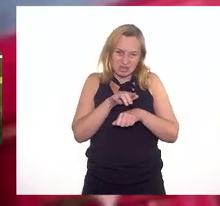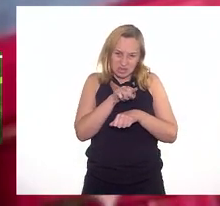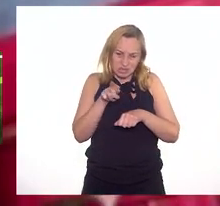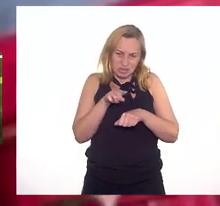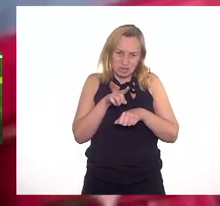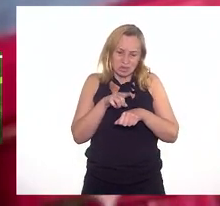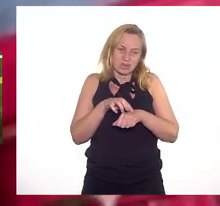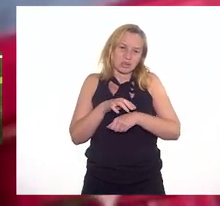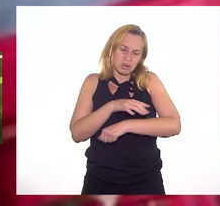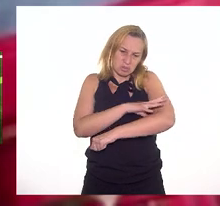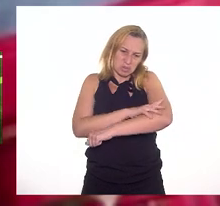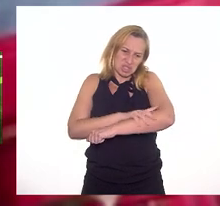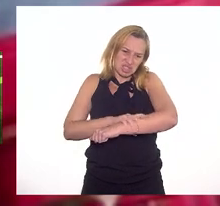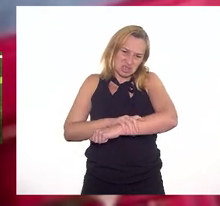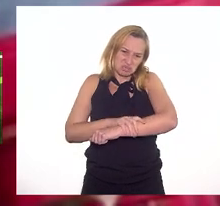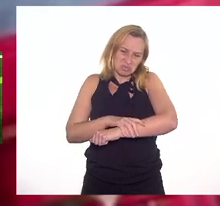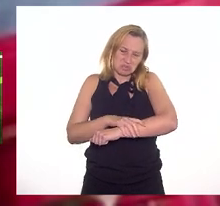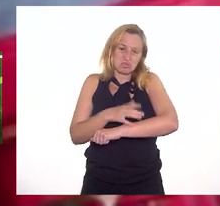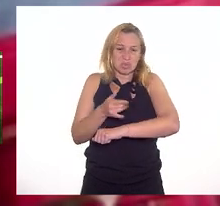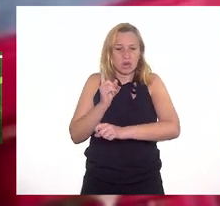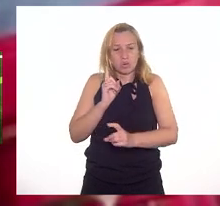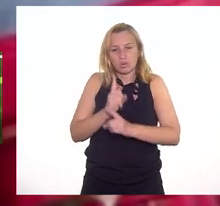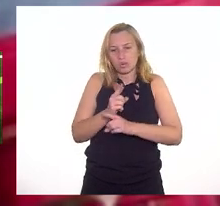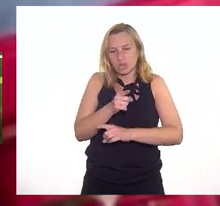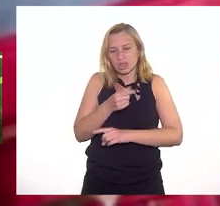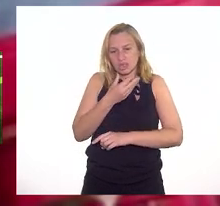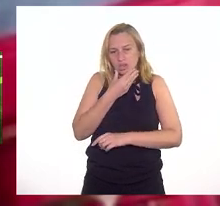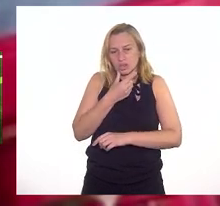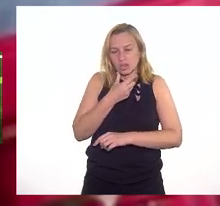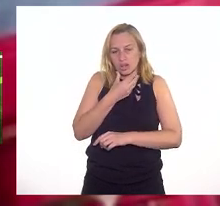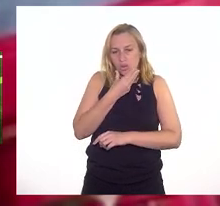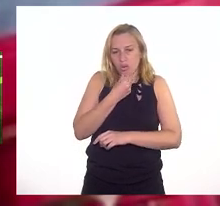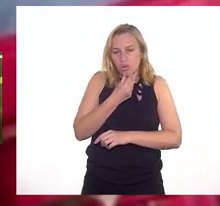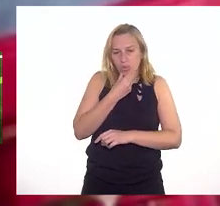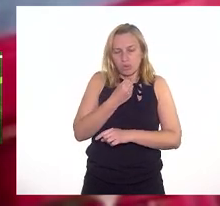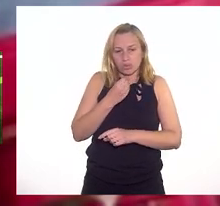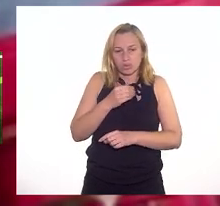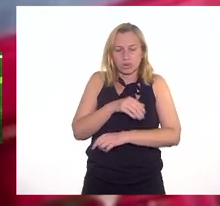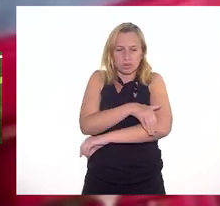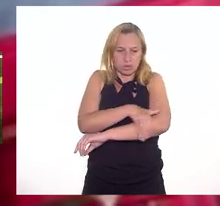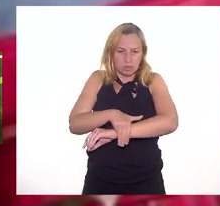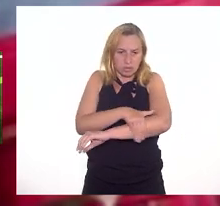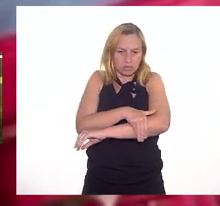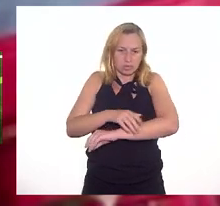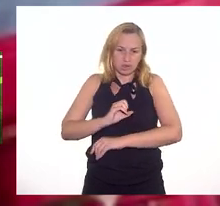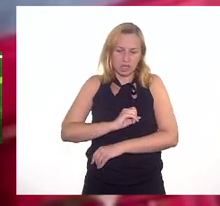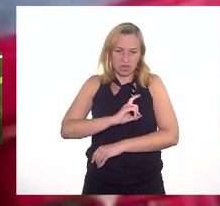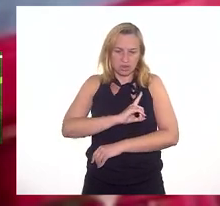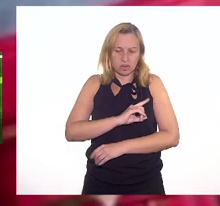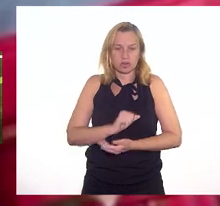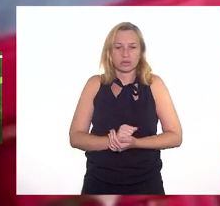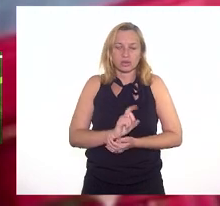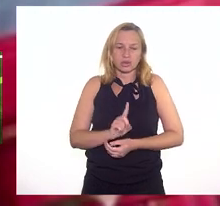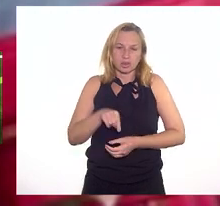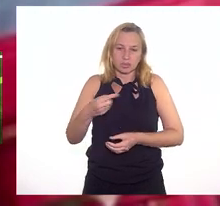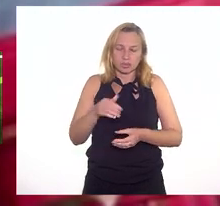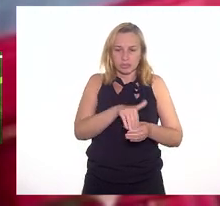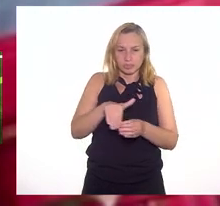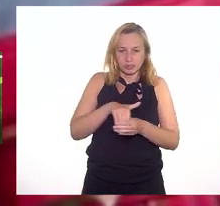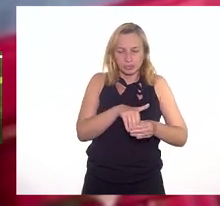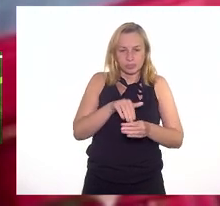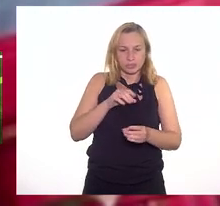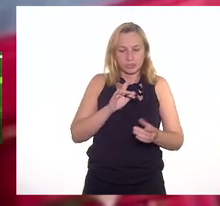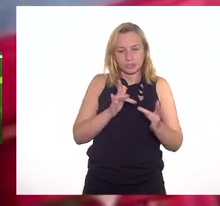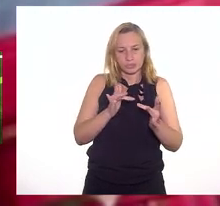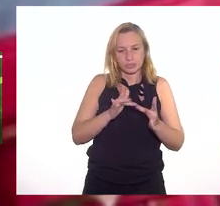o bracinho dele como estava, né? Eu encontrei esse rapaz no calçadão. E após a eleição, nós tivemos contato com ele,